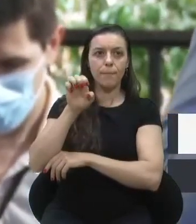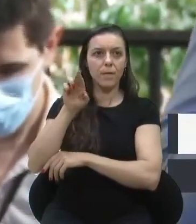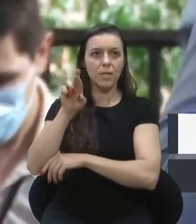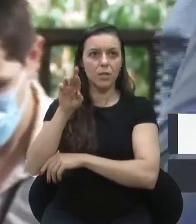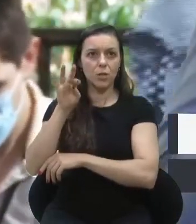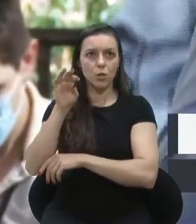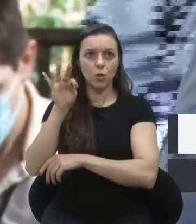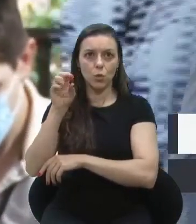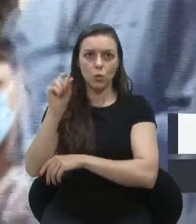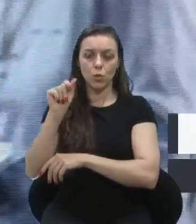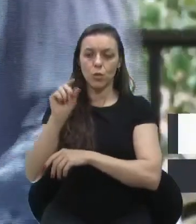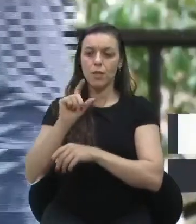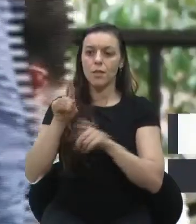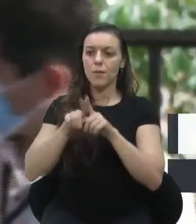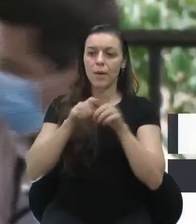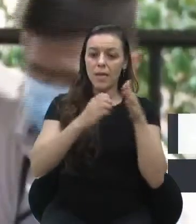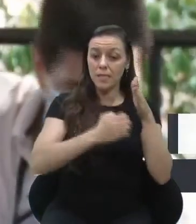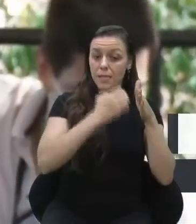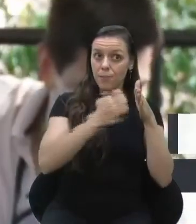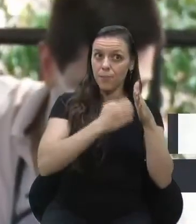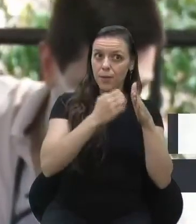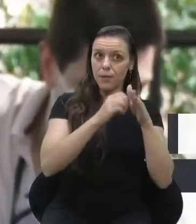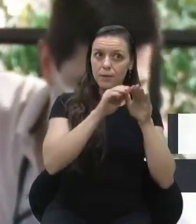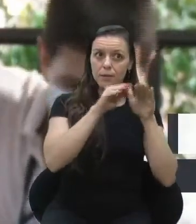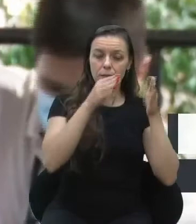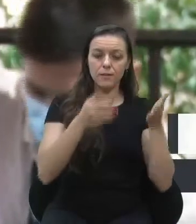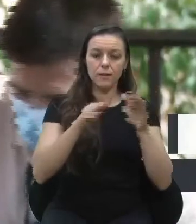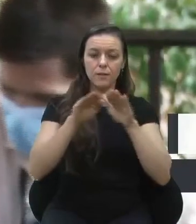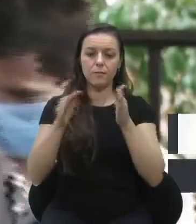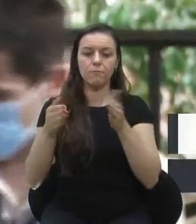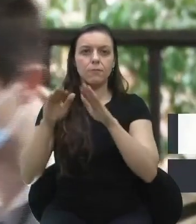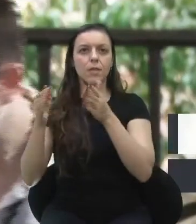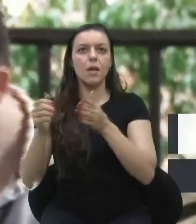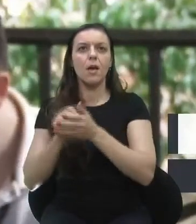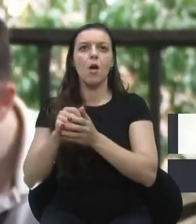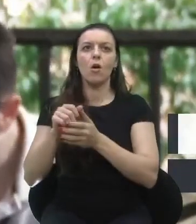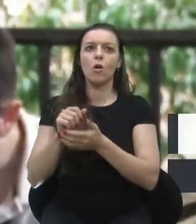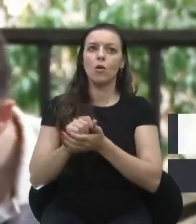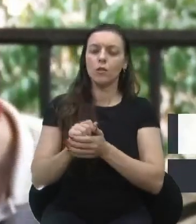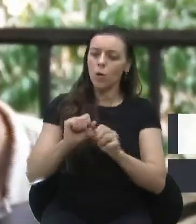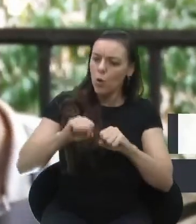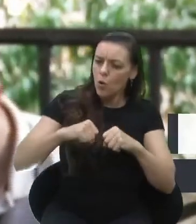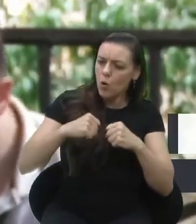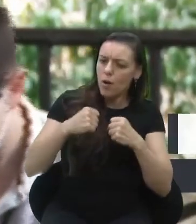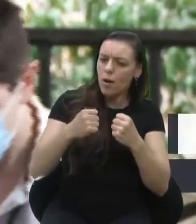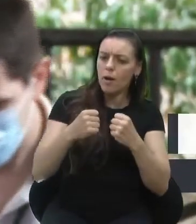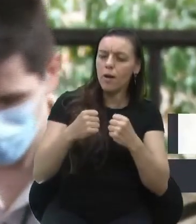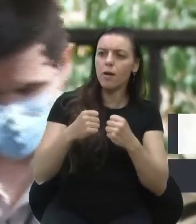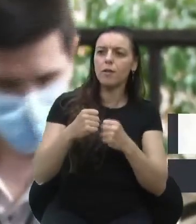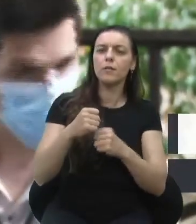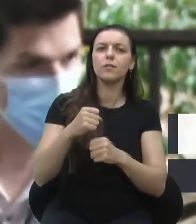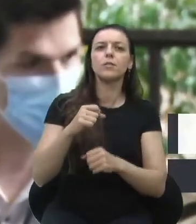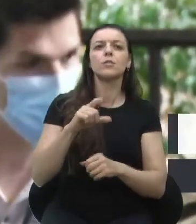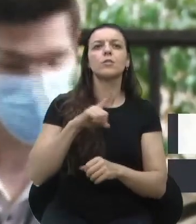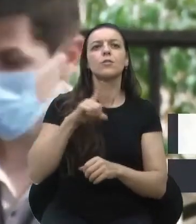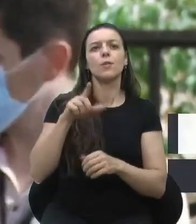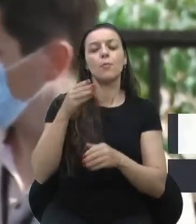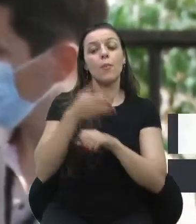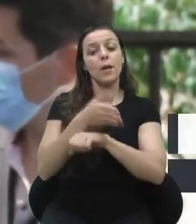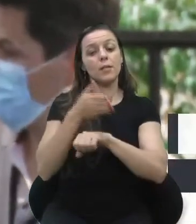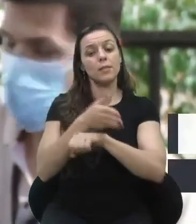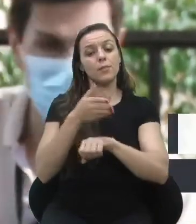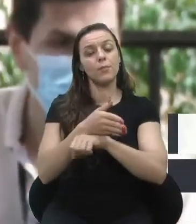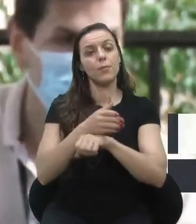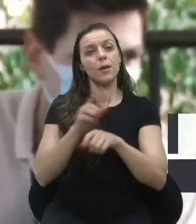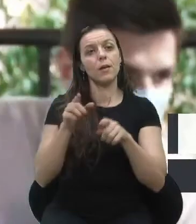aqui desta grandiosa festa que tiveram coragem de vir participar e estão aqui dando o melhor para a nossa cidade e para os turistas.